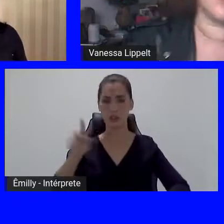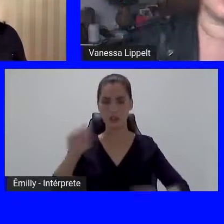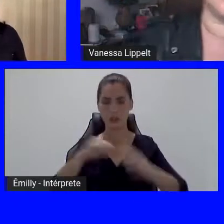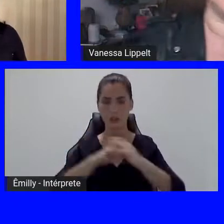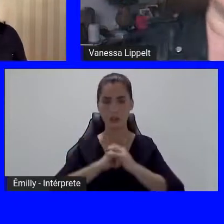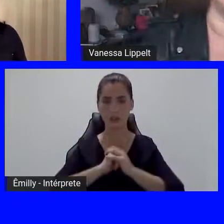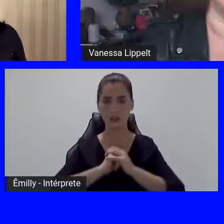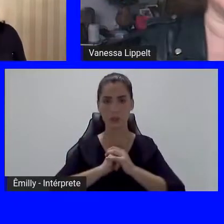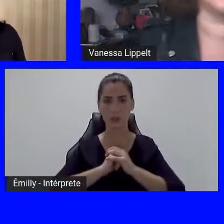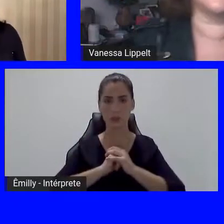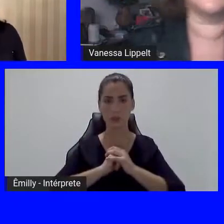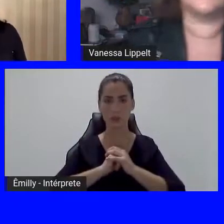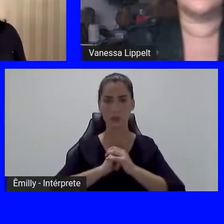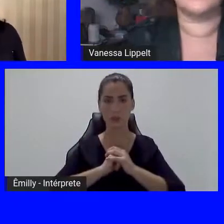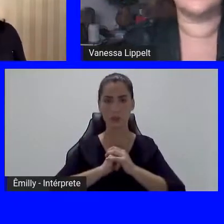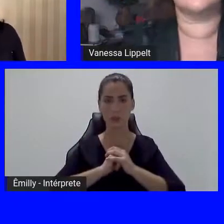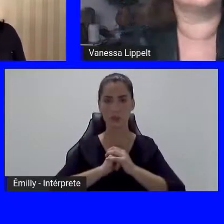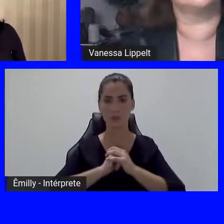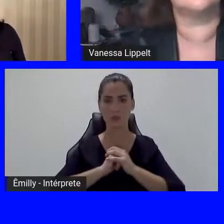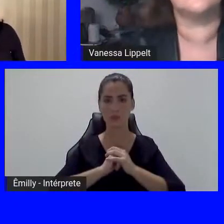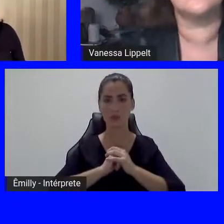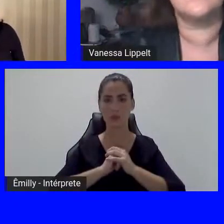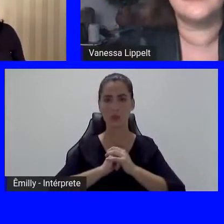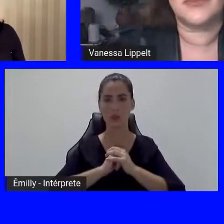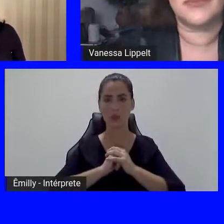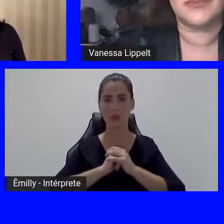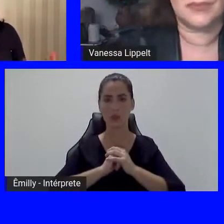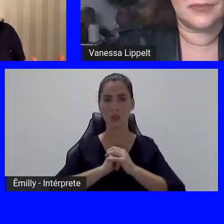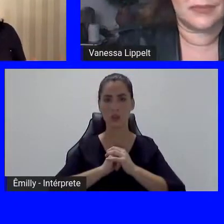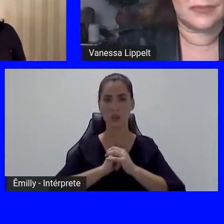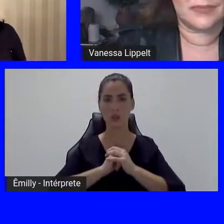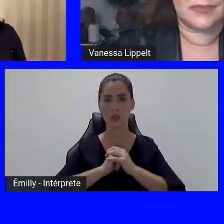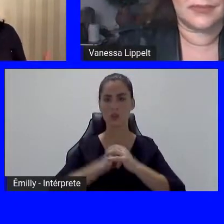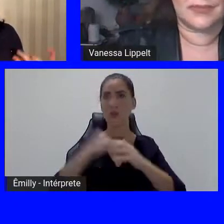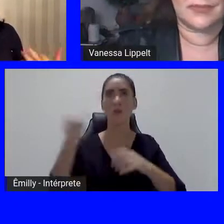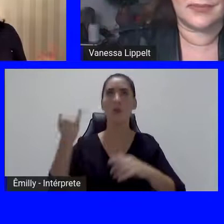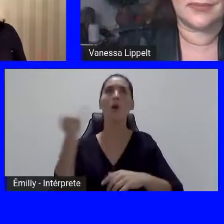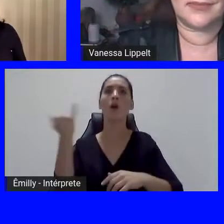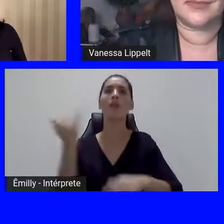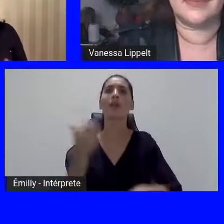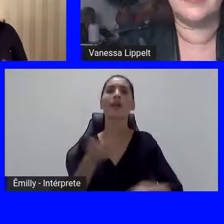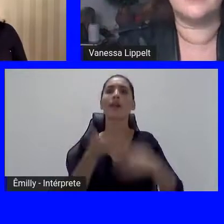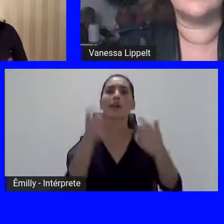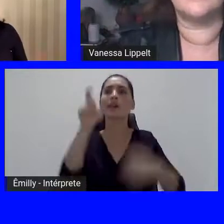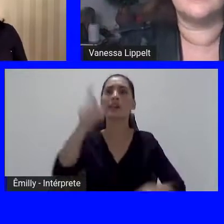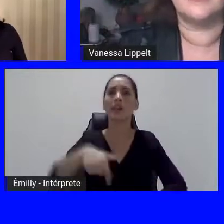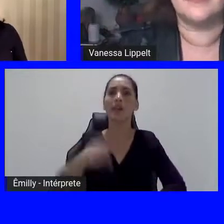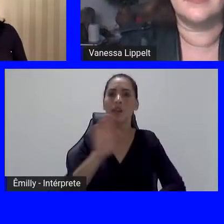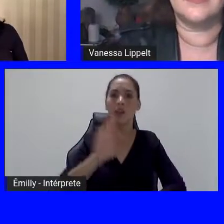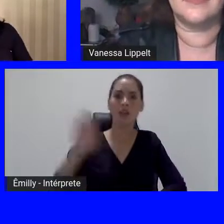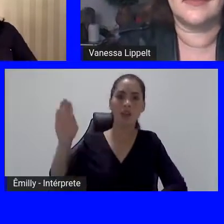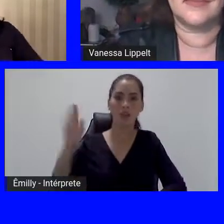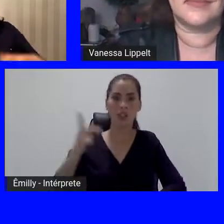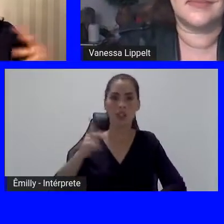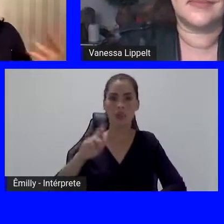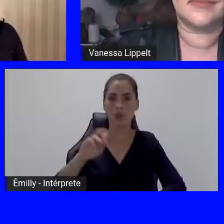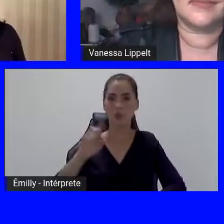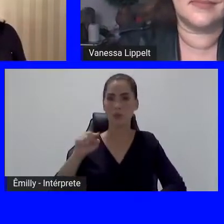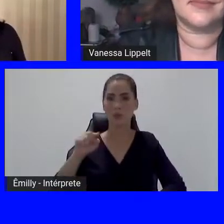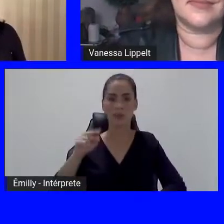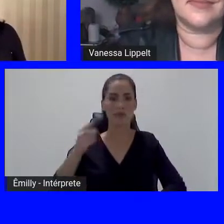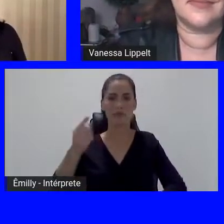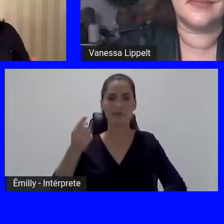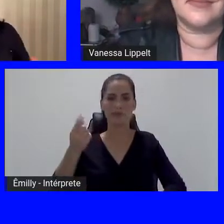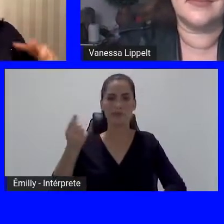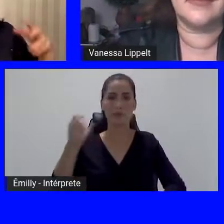interessa quem seria ou quem será o pré-candidato desse trio. De qualquer forma, esse trio se unindo oficialmente já